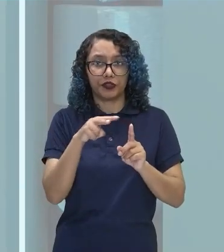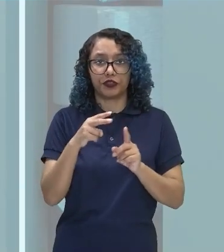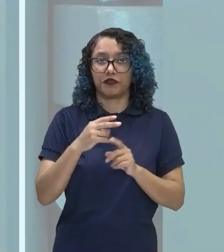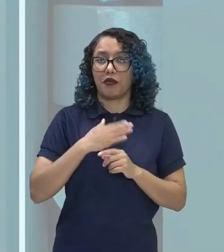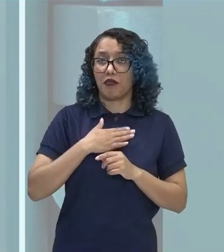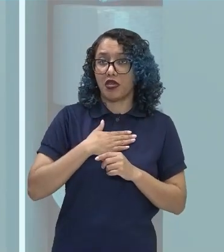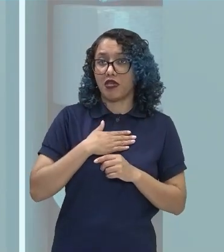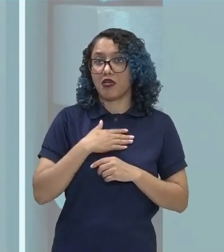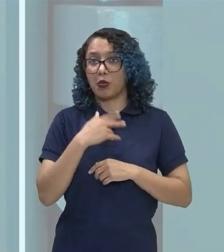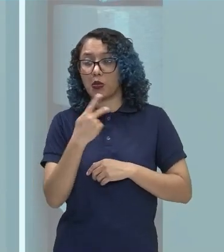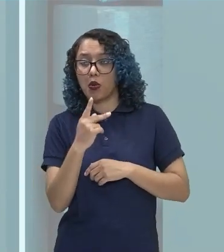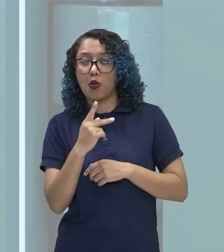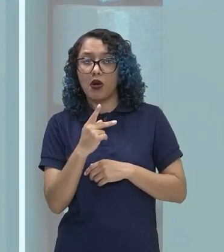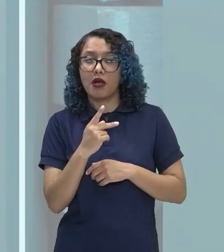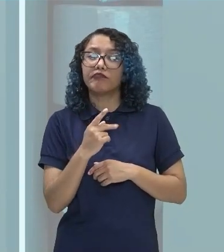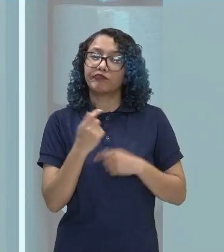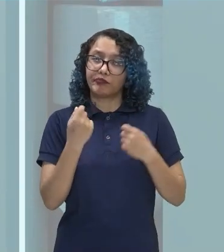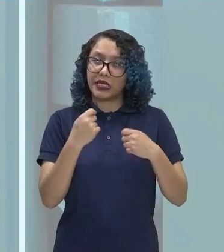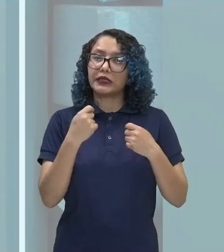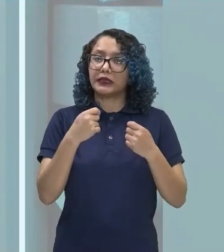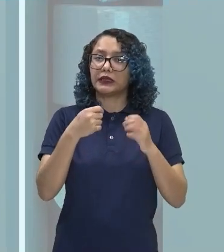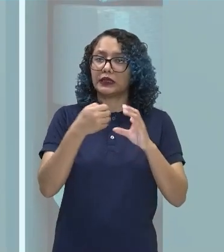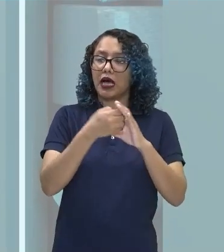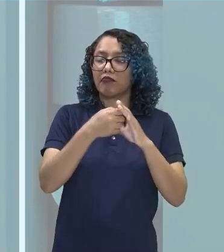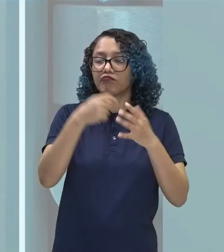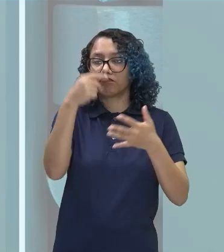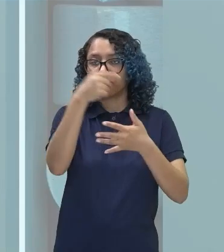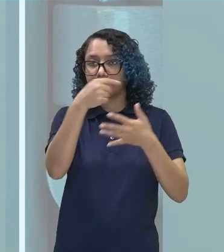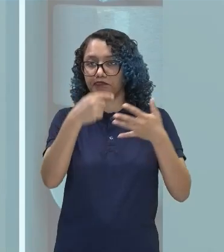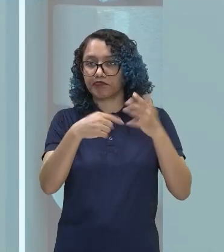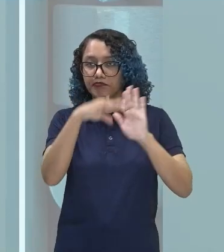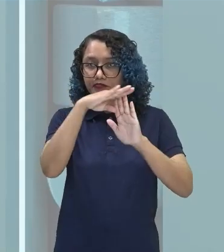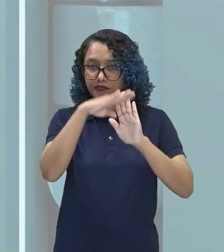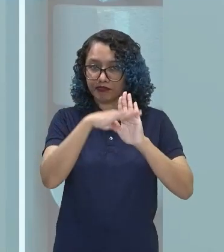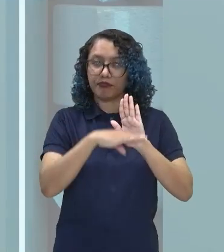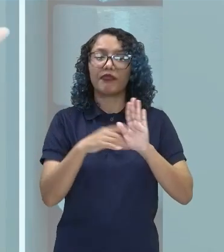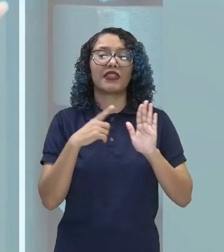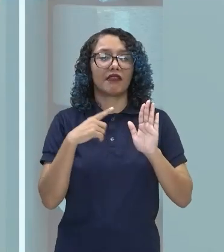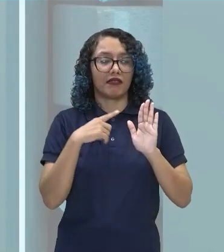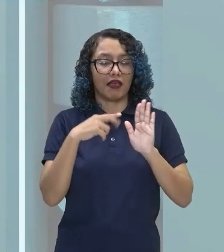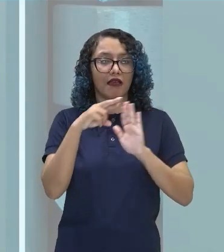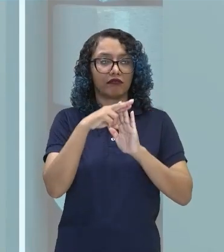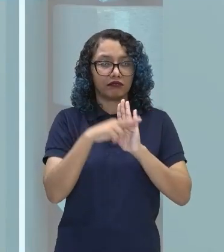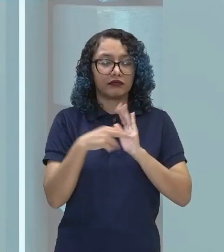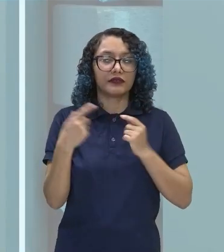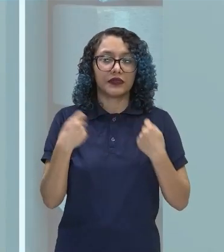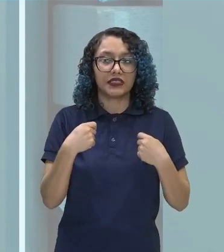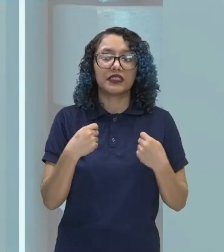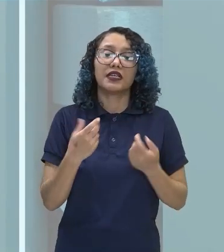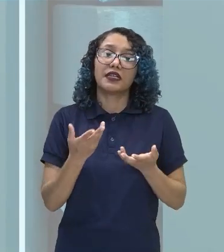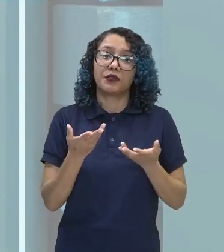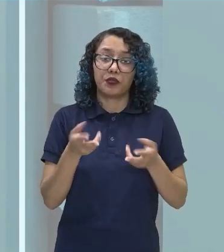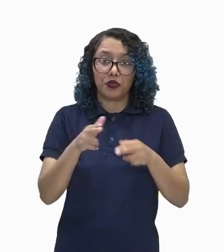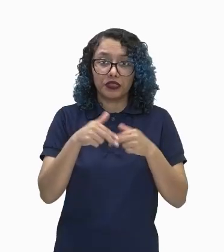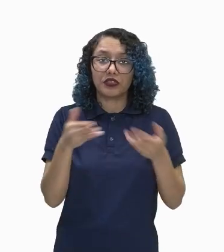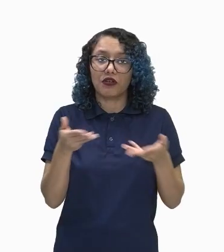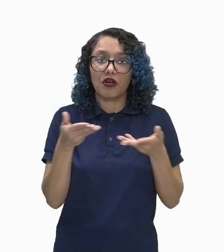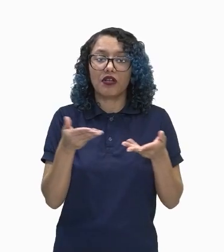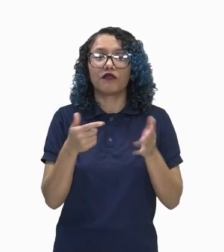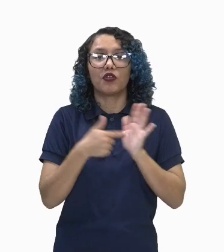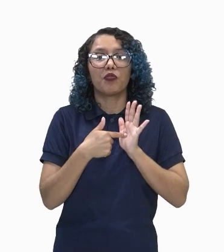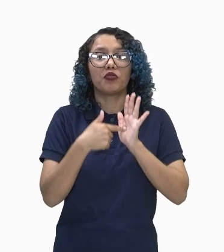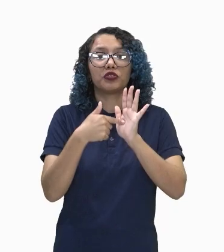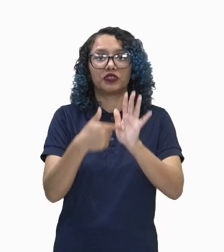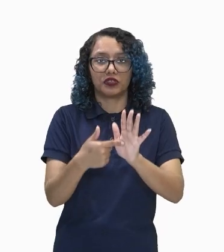vista. Eu preciso estabelecer critérios. E aí, vamos começar a compreender esses critérios? Então, vamos lá na